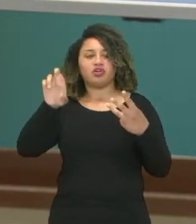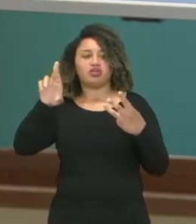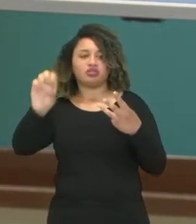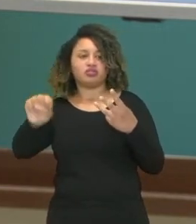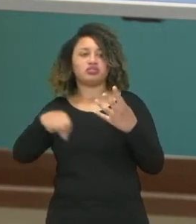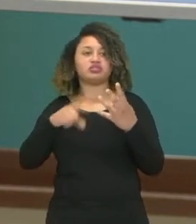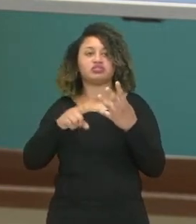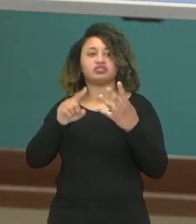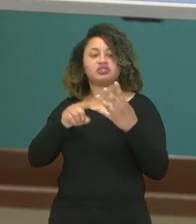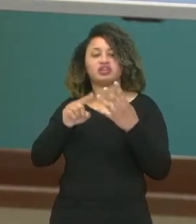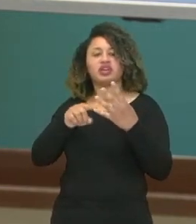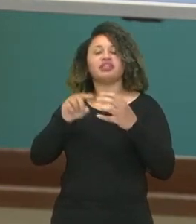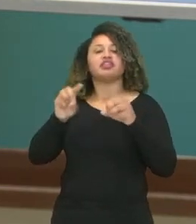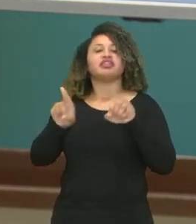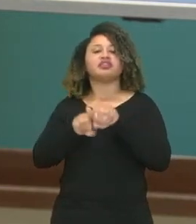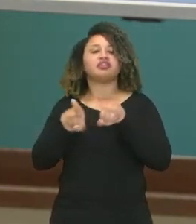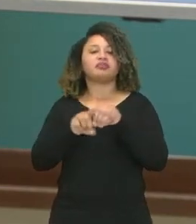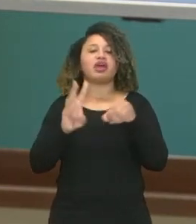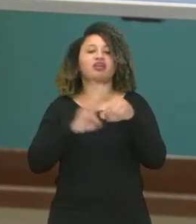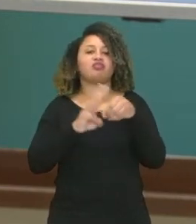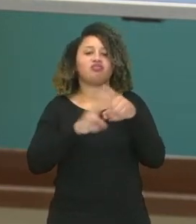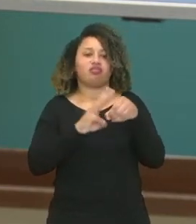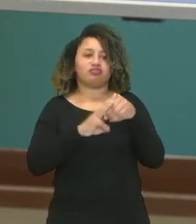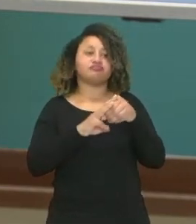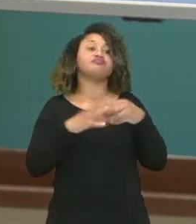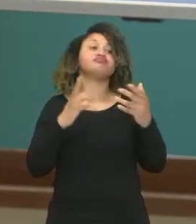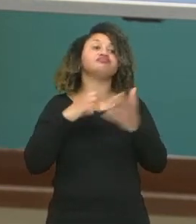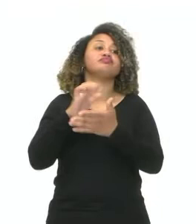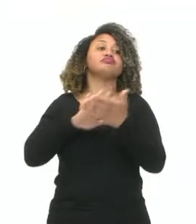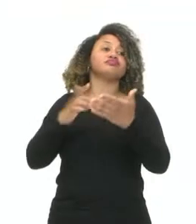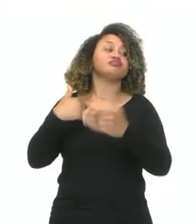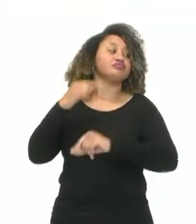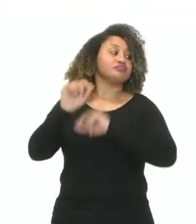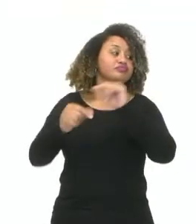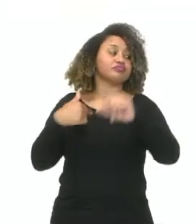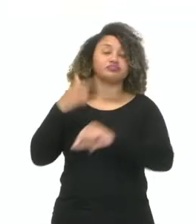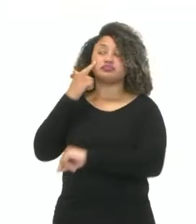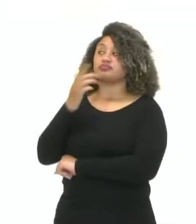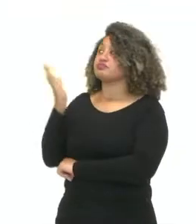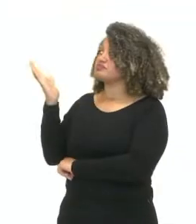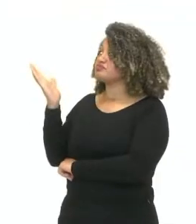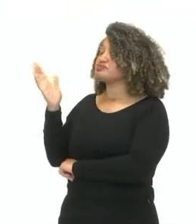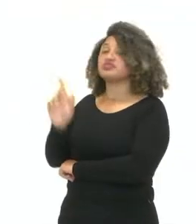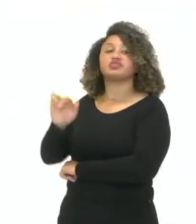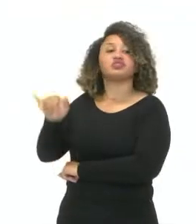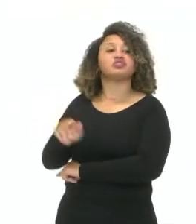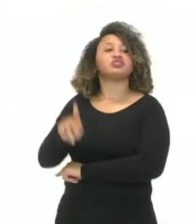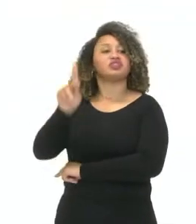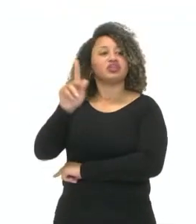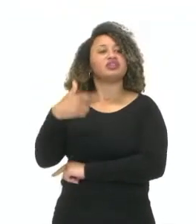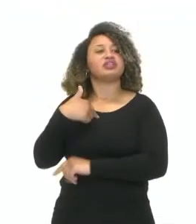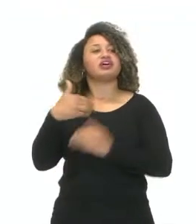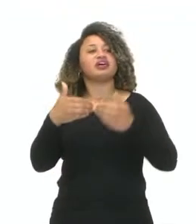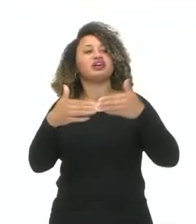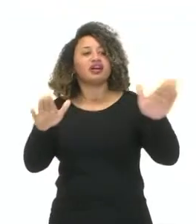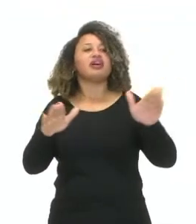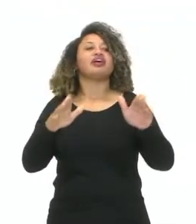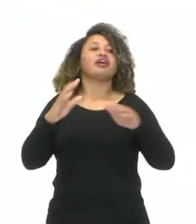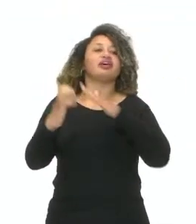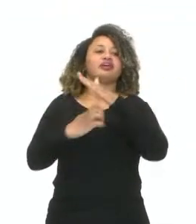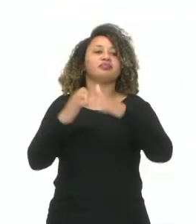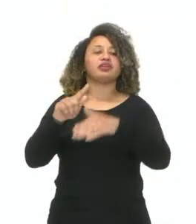Aliás, você tem aqui uma imagem do presidente Juscelino Kubitschek na inauguração da General Motors em São José dos Campos, São